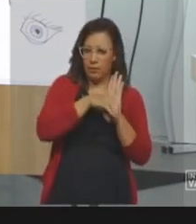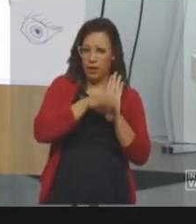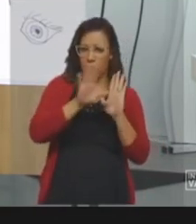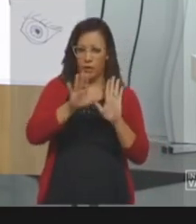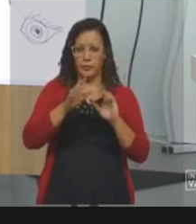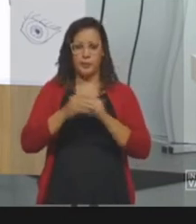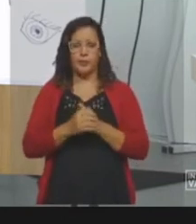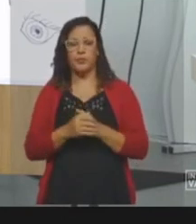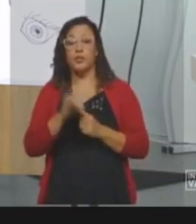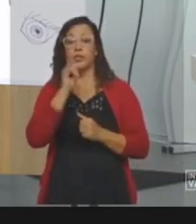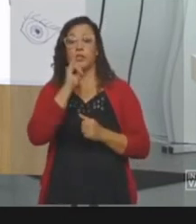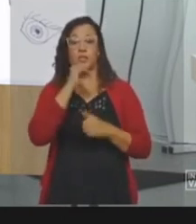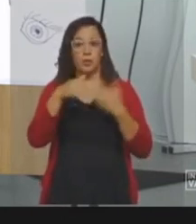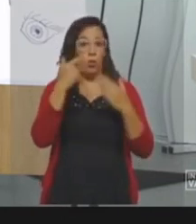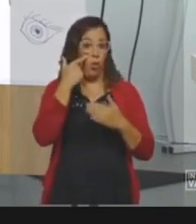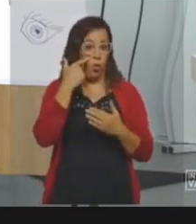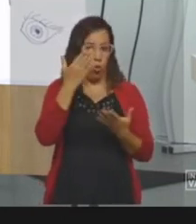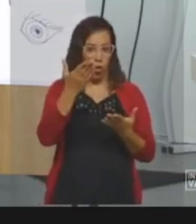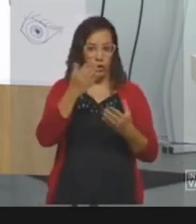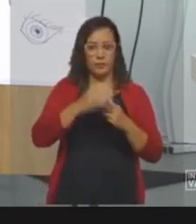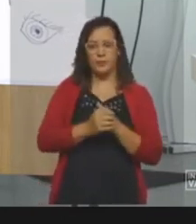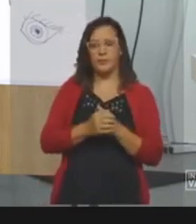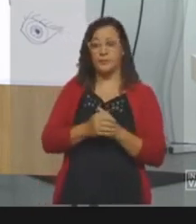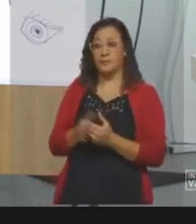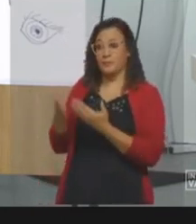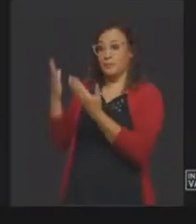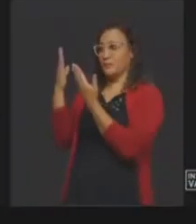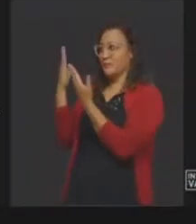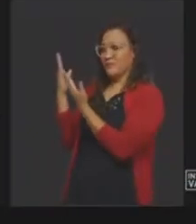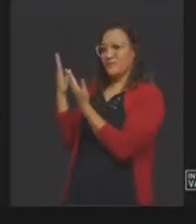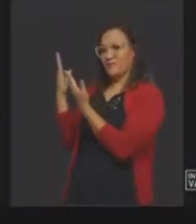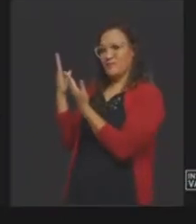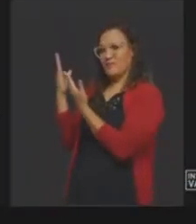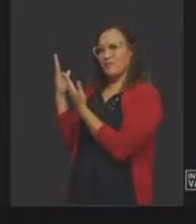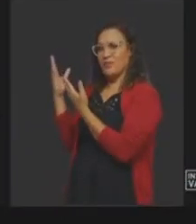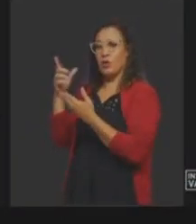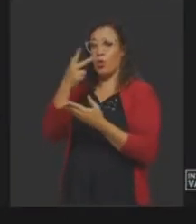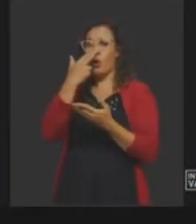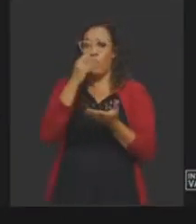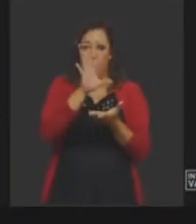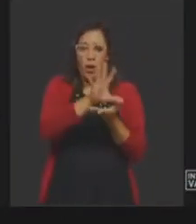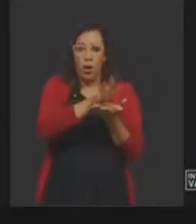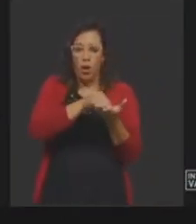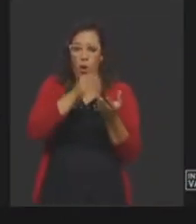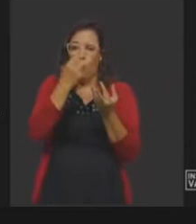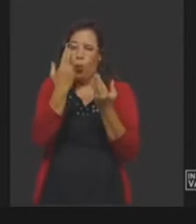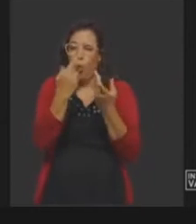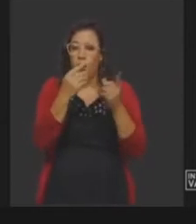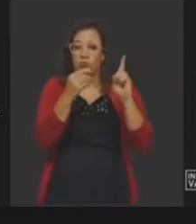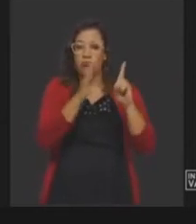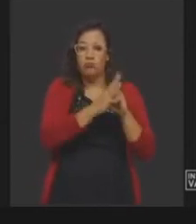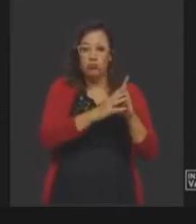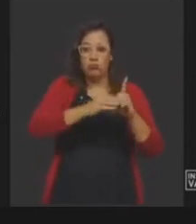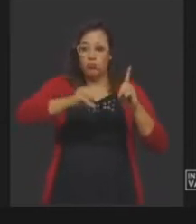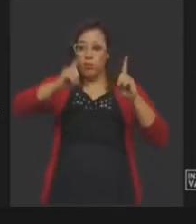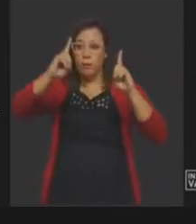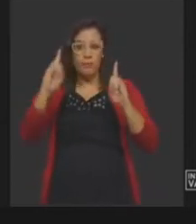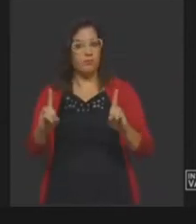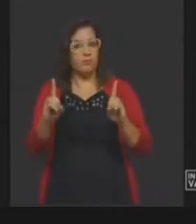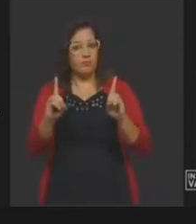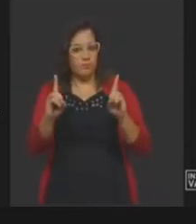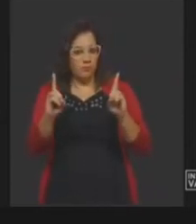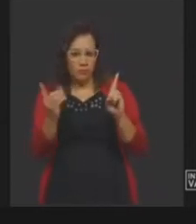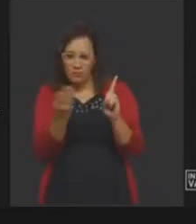aqui um processo de clonagem. Nesse processo, então, o organismo gera uma cópia idêntica de mesmo fenótipo e